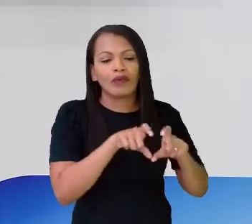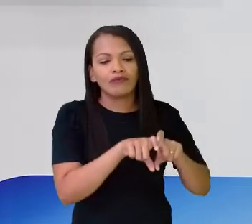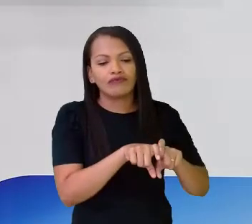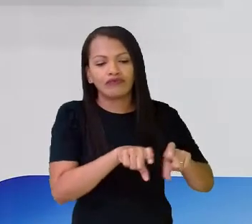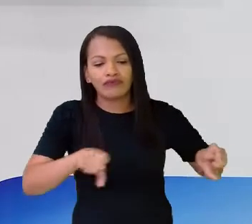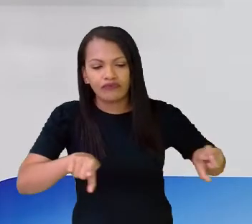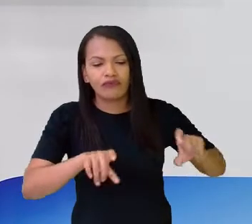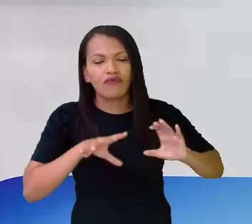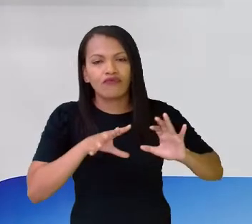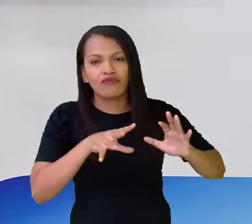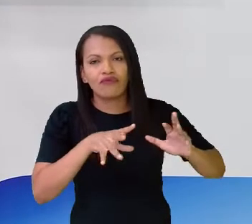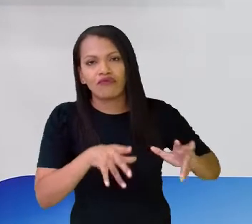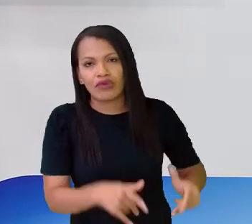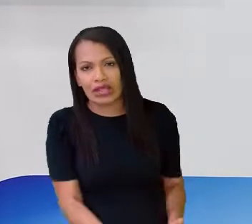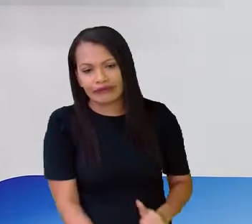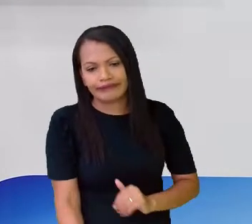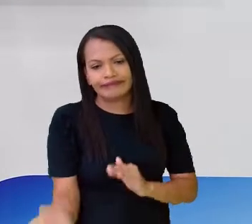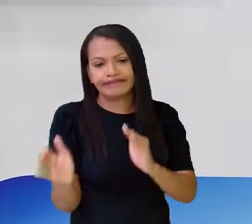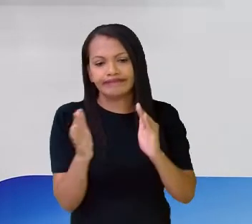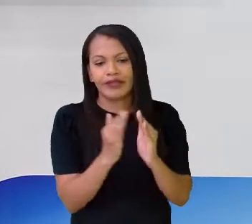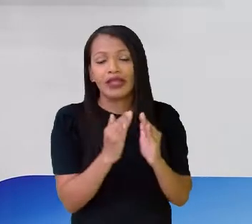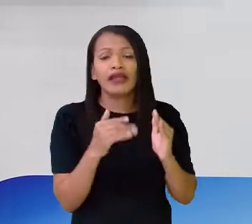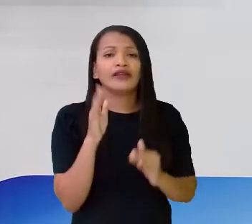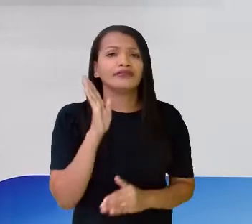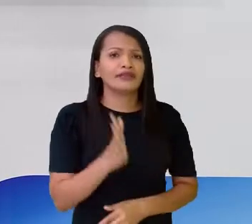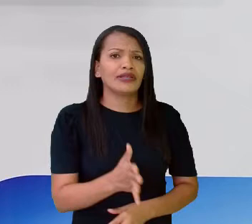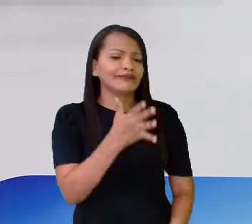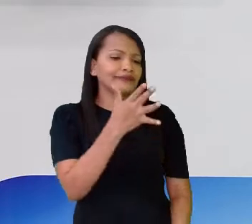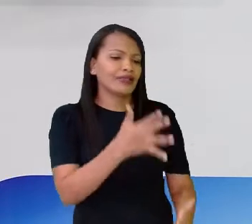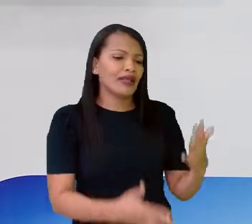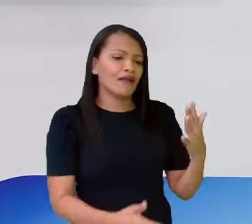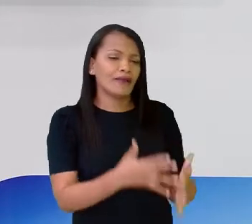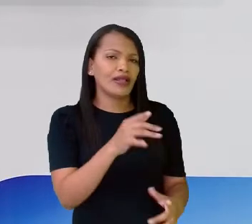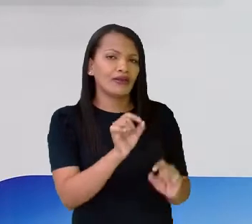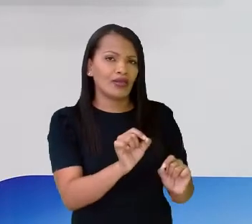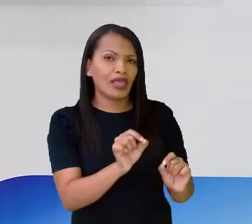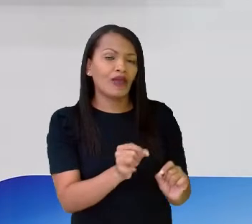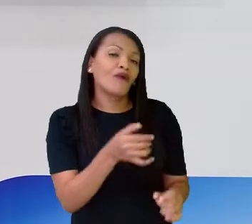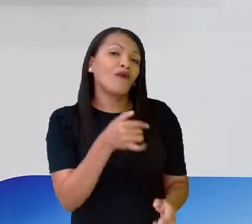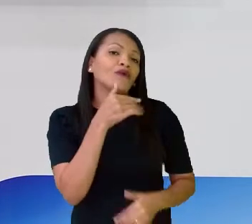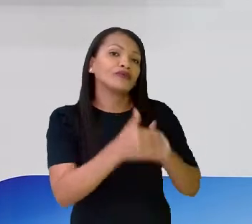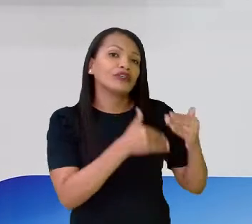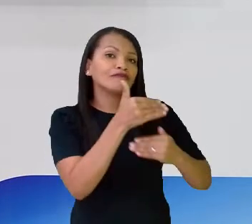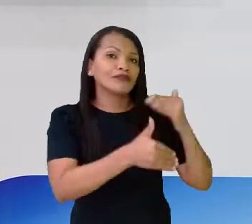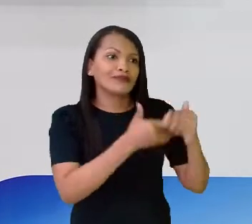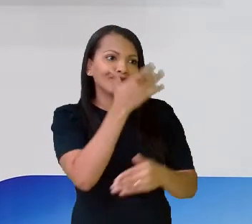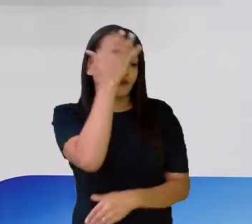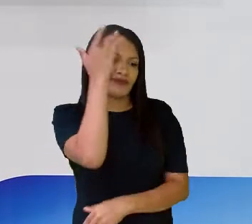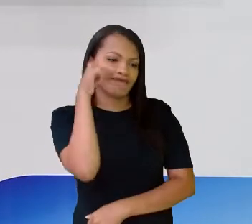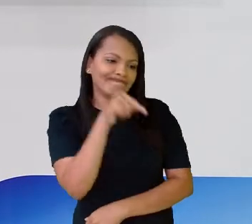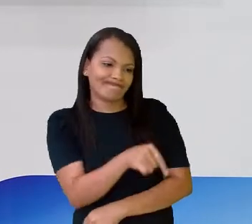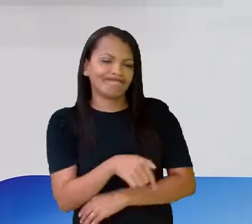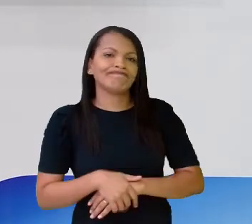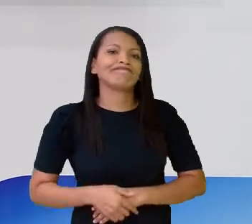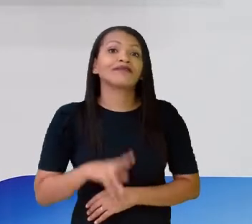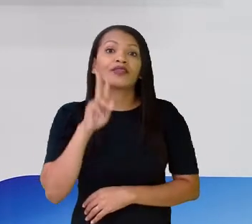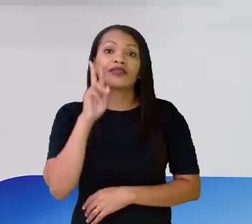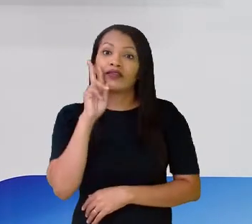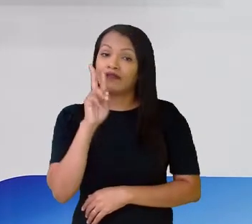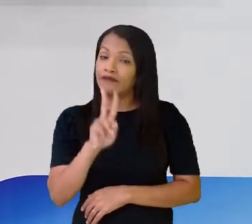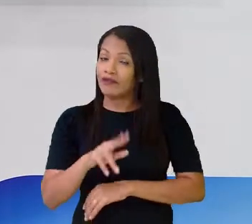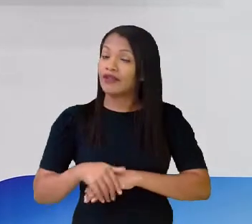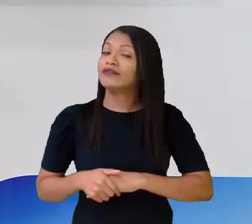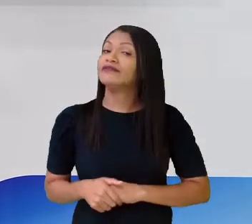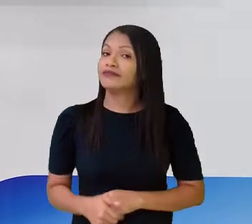então já atrapalha bastante o desenvolvimento das pessoas que estão ali. E o que é que a gente vê